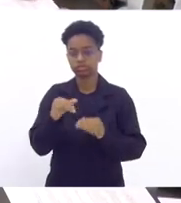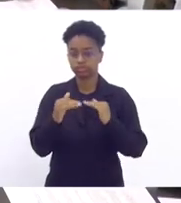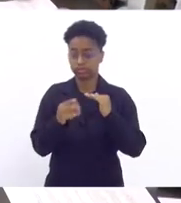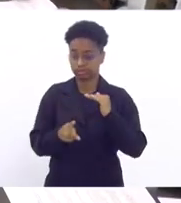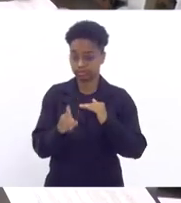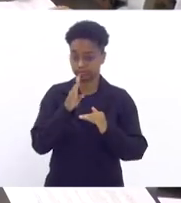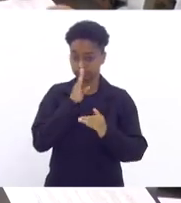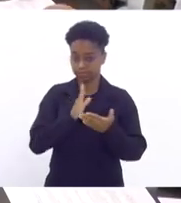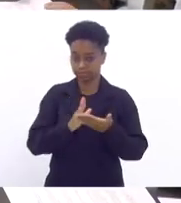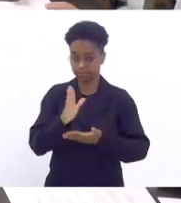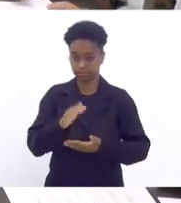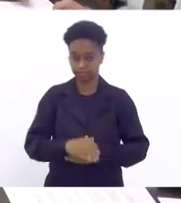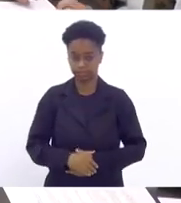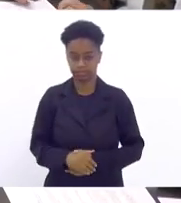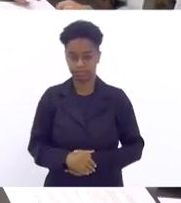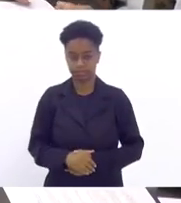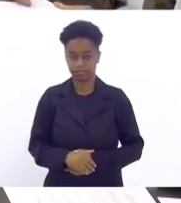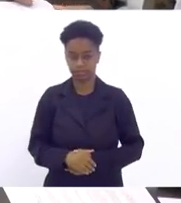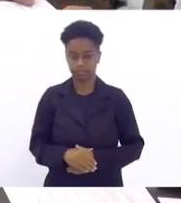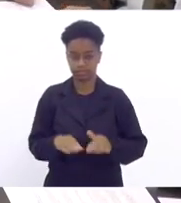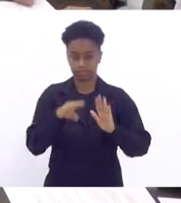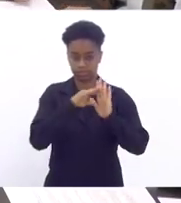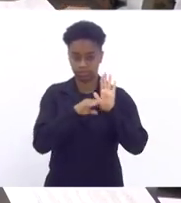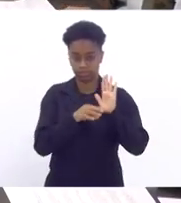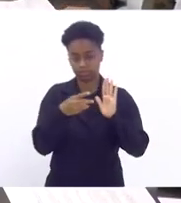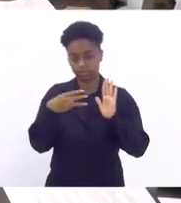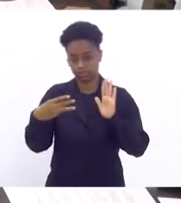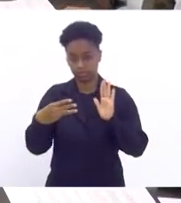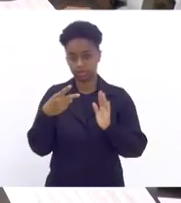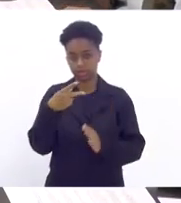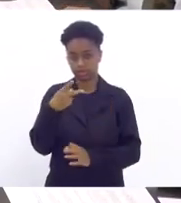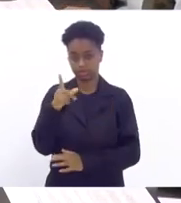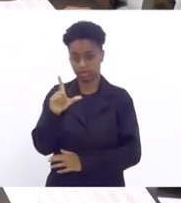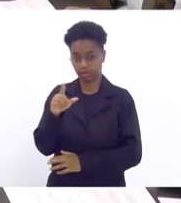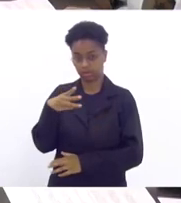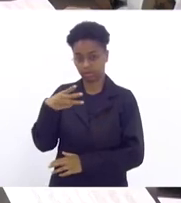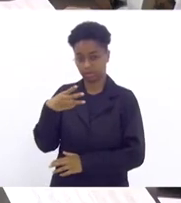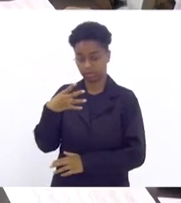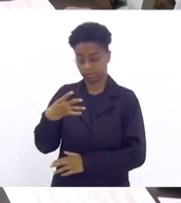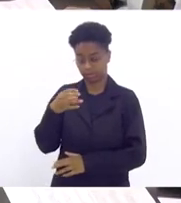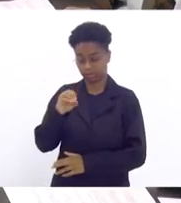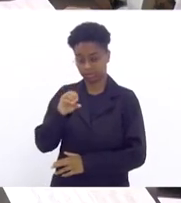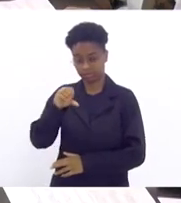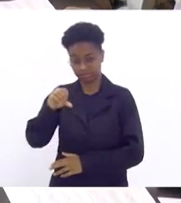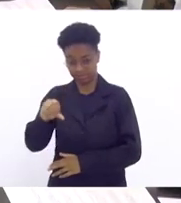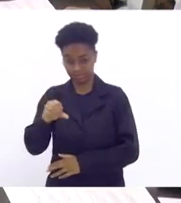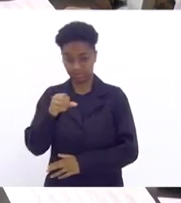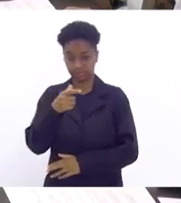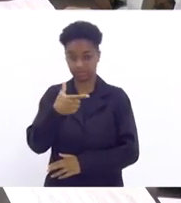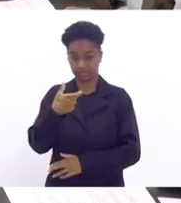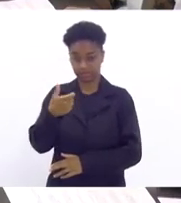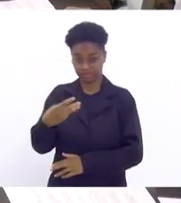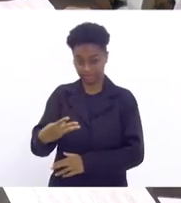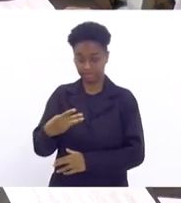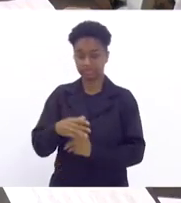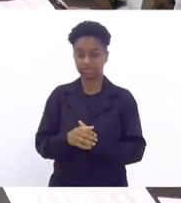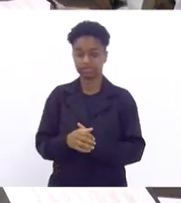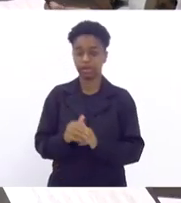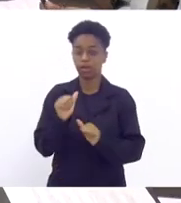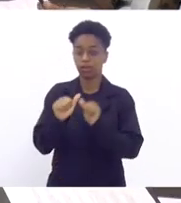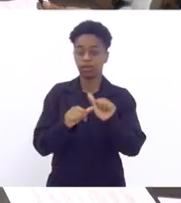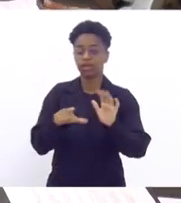aprovado 3 da pauta o PL 409 de 23 de autoria Deputado Rosenberg Reis que altera a lei